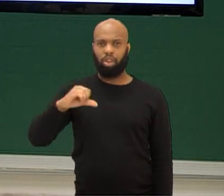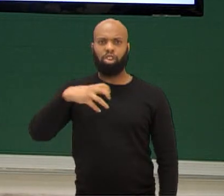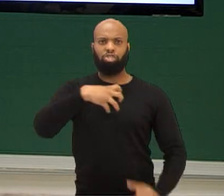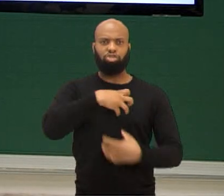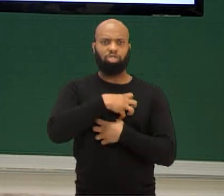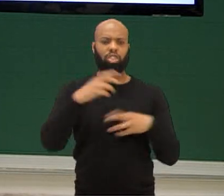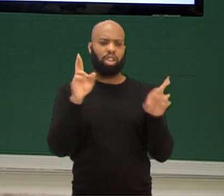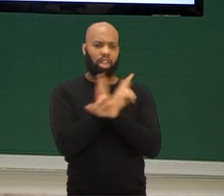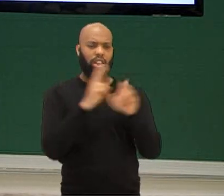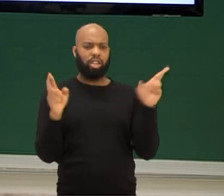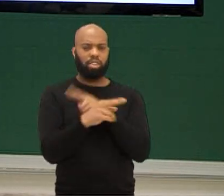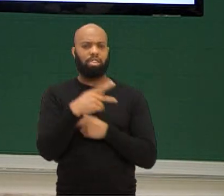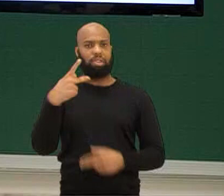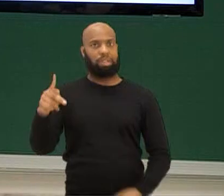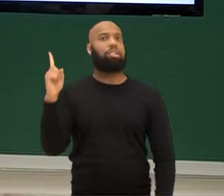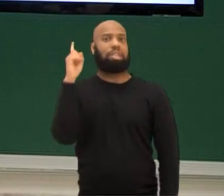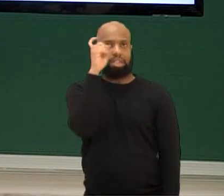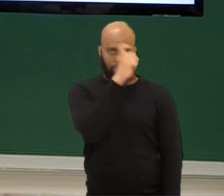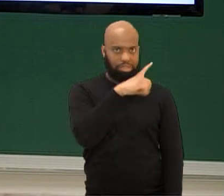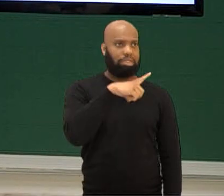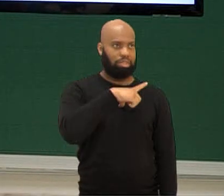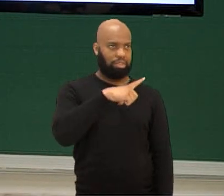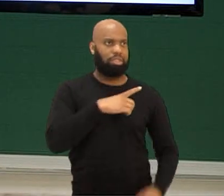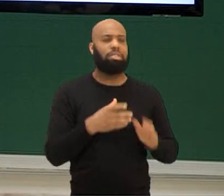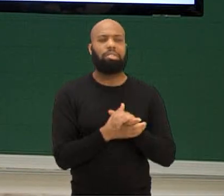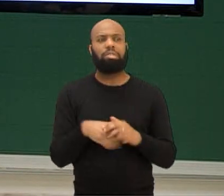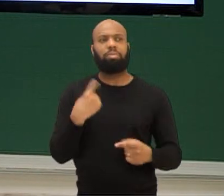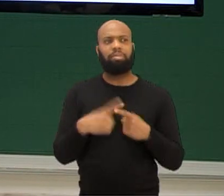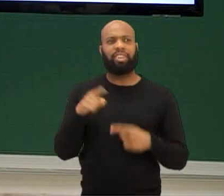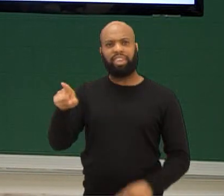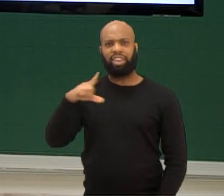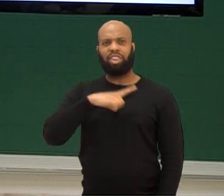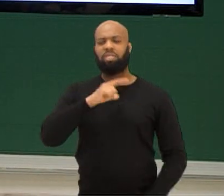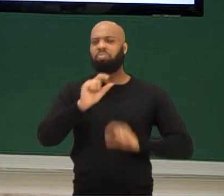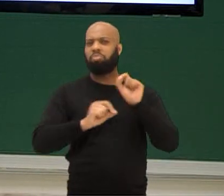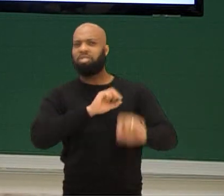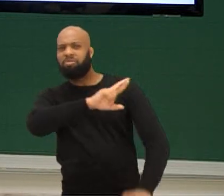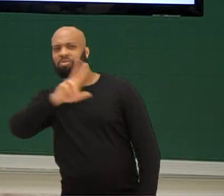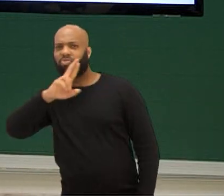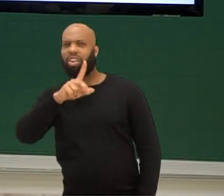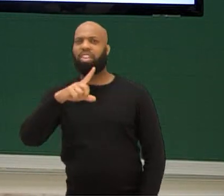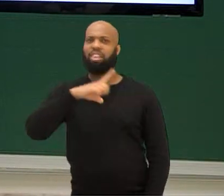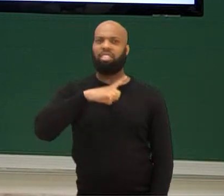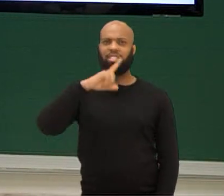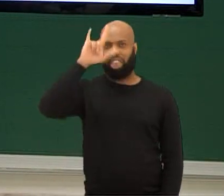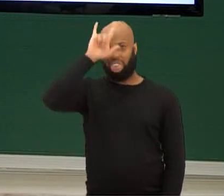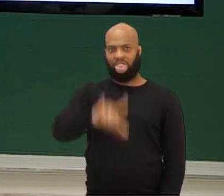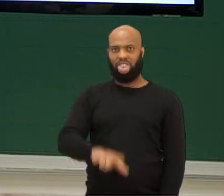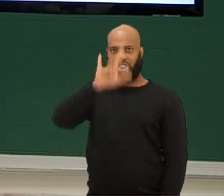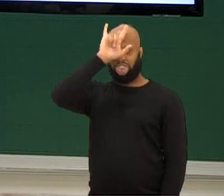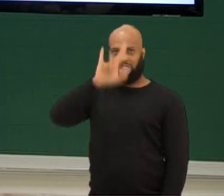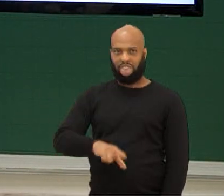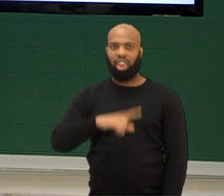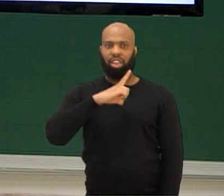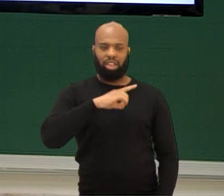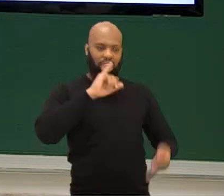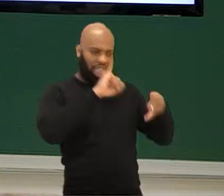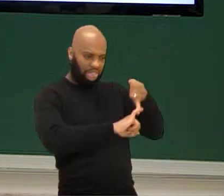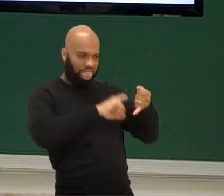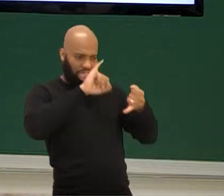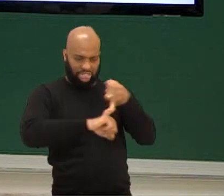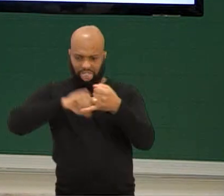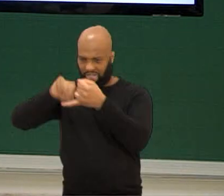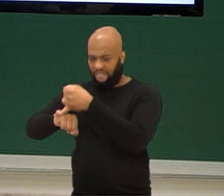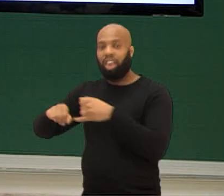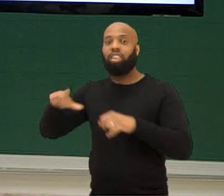era bastante conturbada. Ele tinha havia várias traições, né? Havia também,